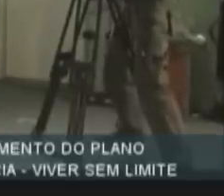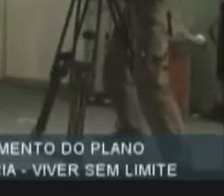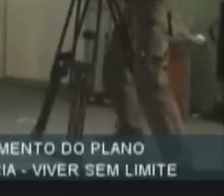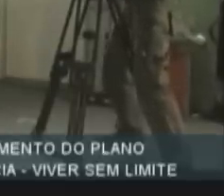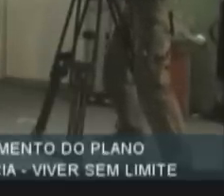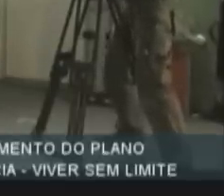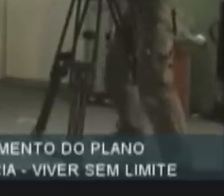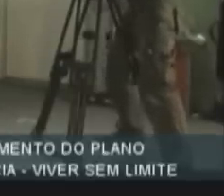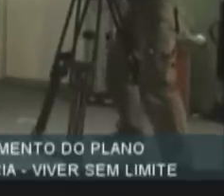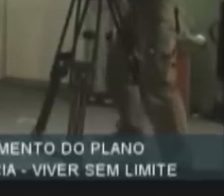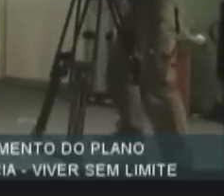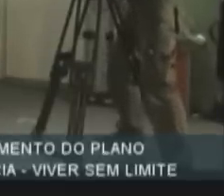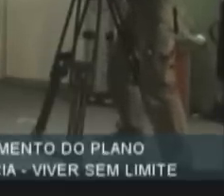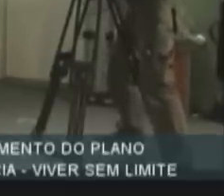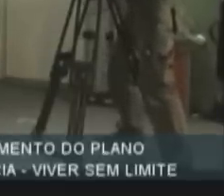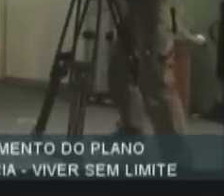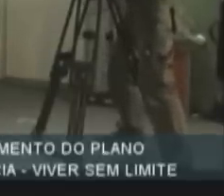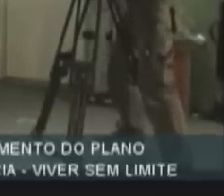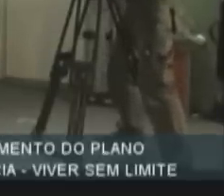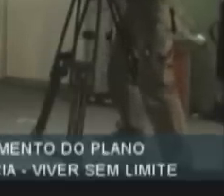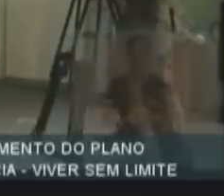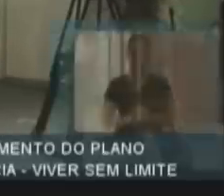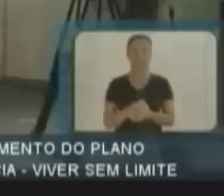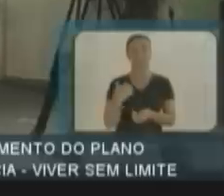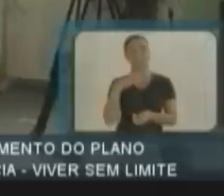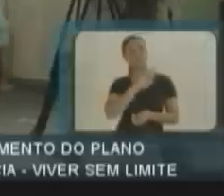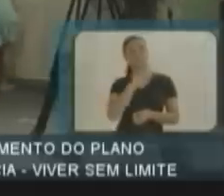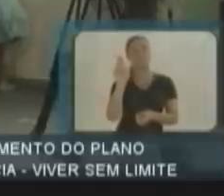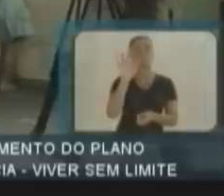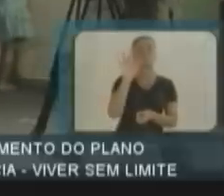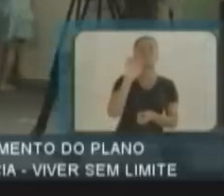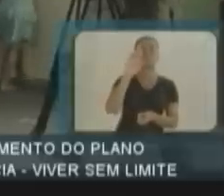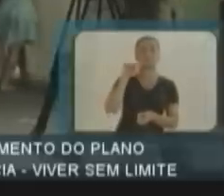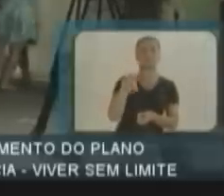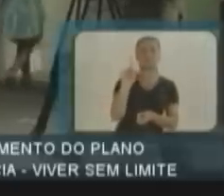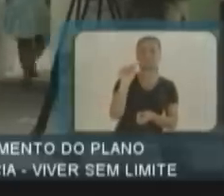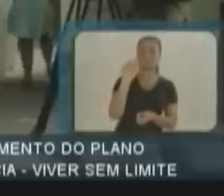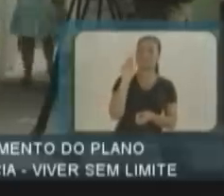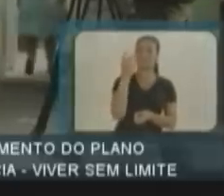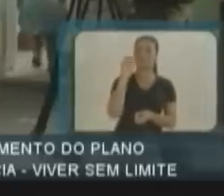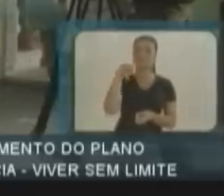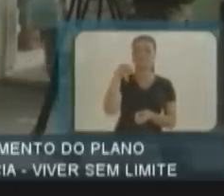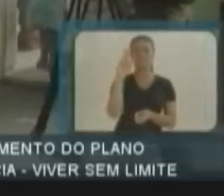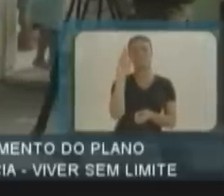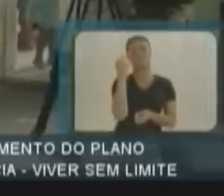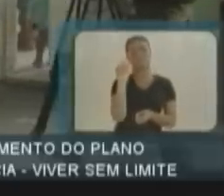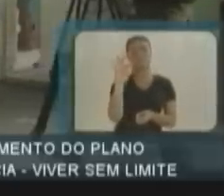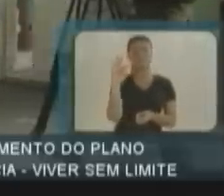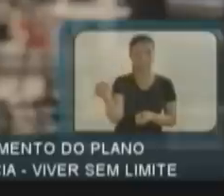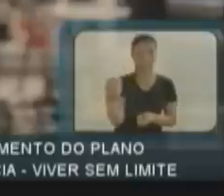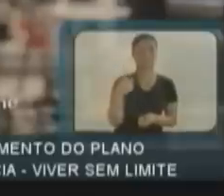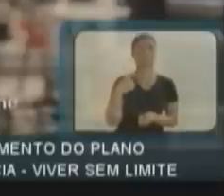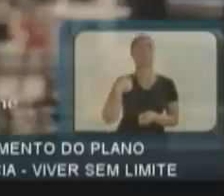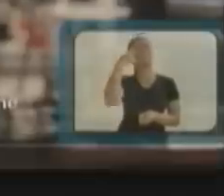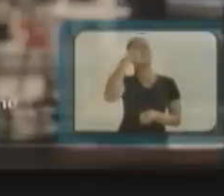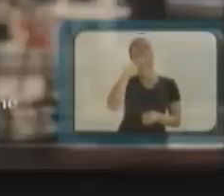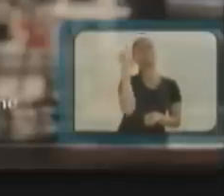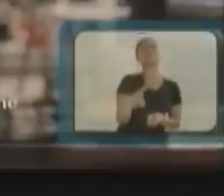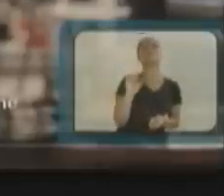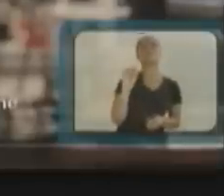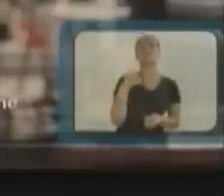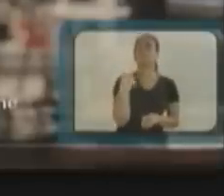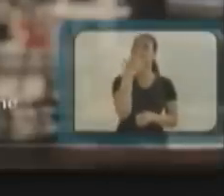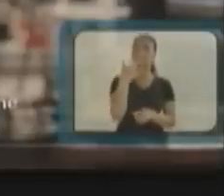TV, acena para um câmera e sai por outra porta. Meu nome é Fernanda Honorato. A